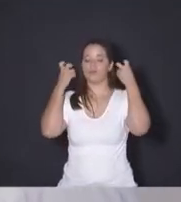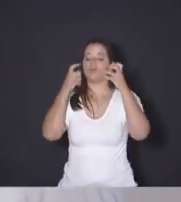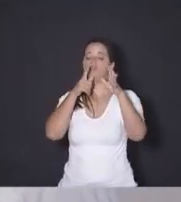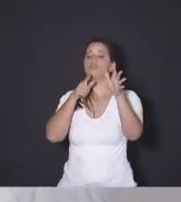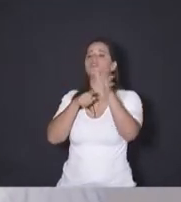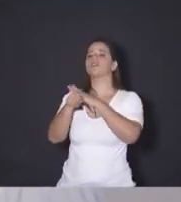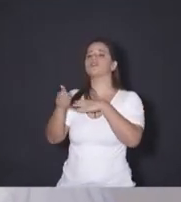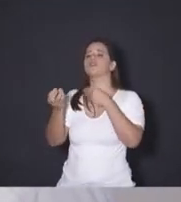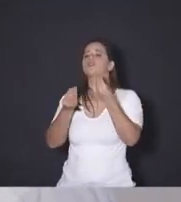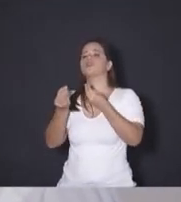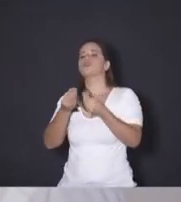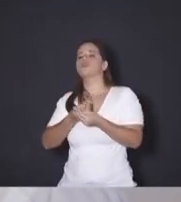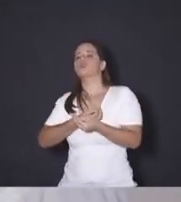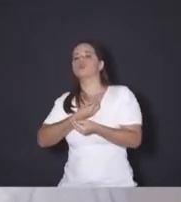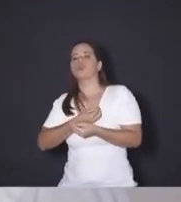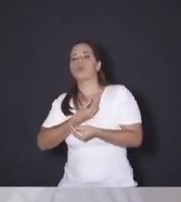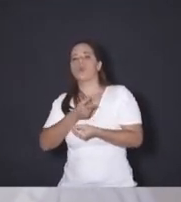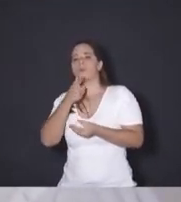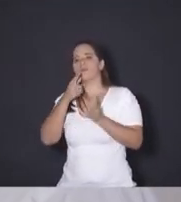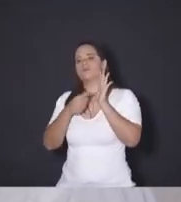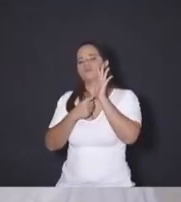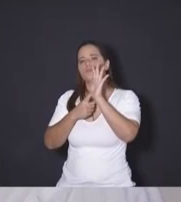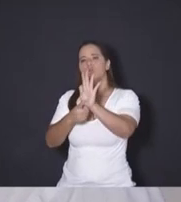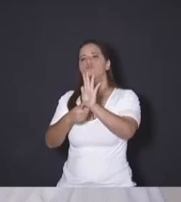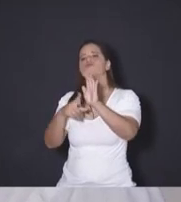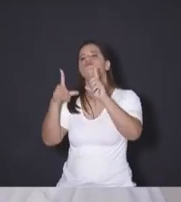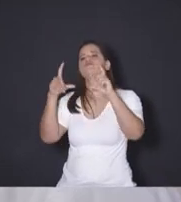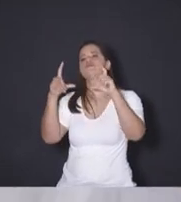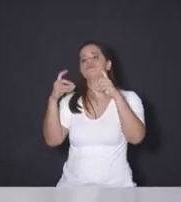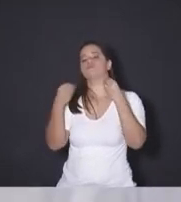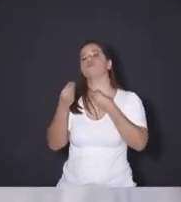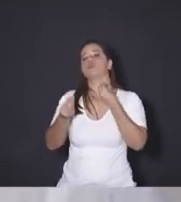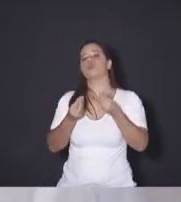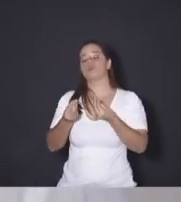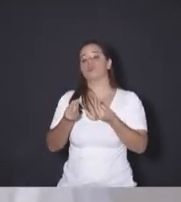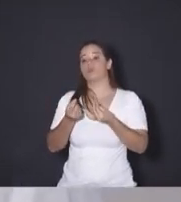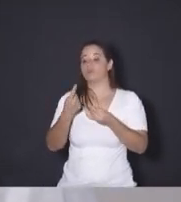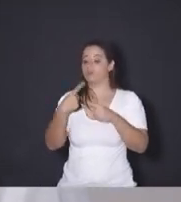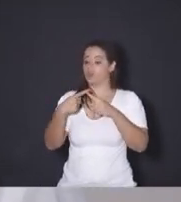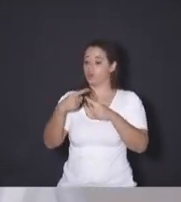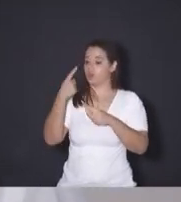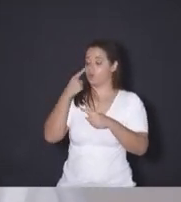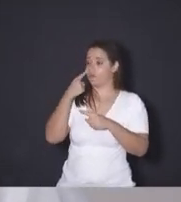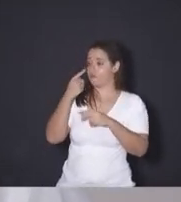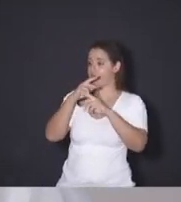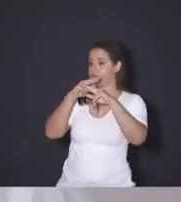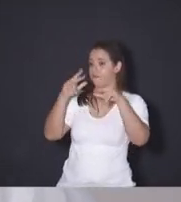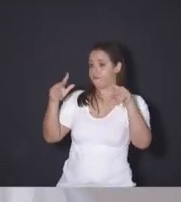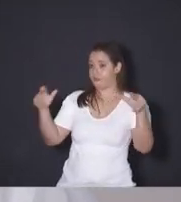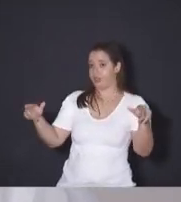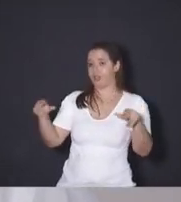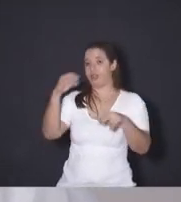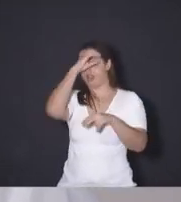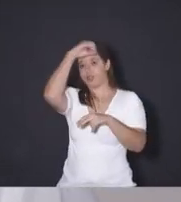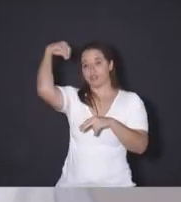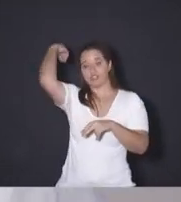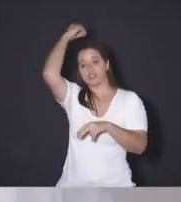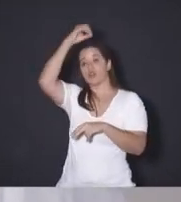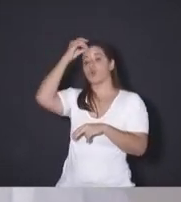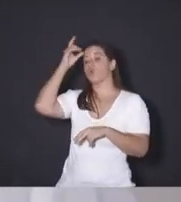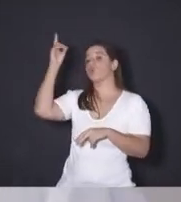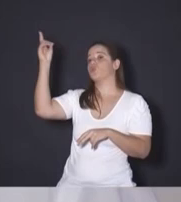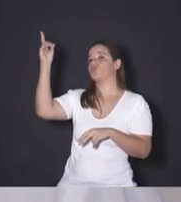como é que você vai expor essas fotos porque tô vendo várias e árvores aqui né